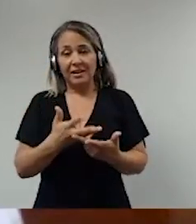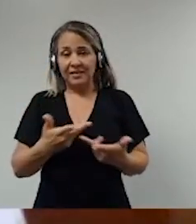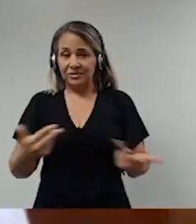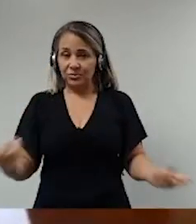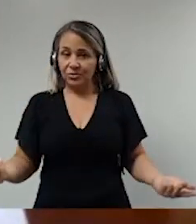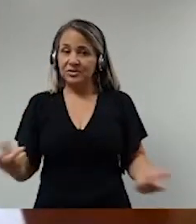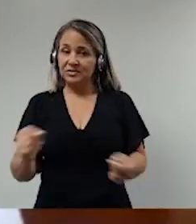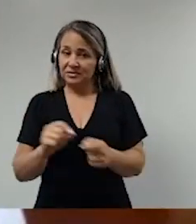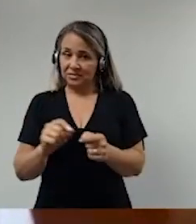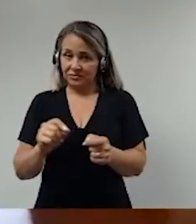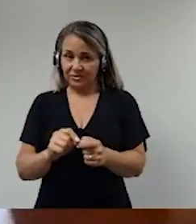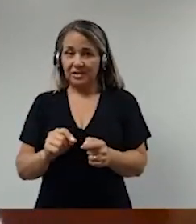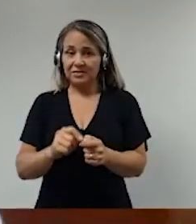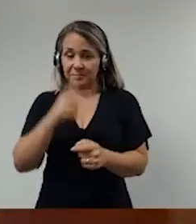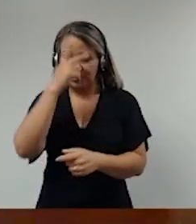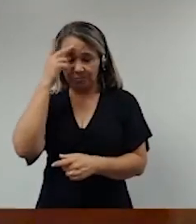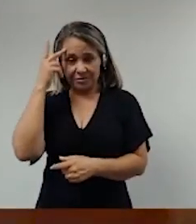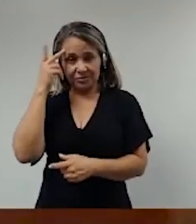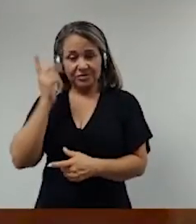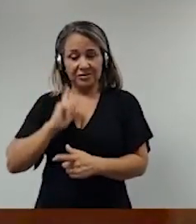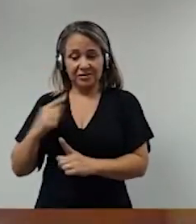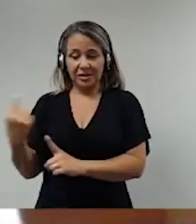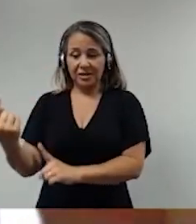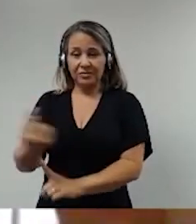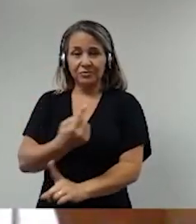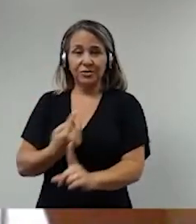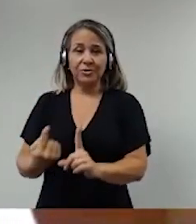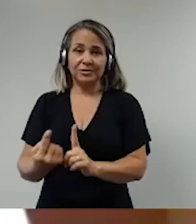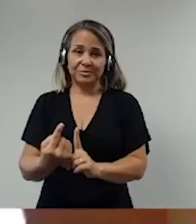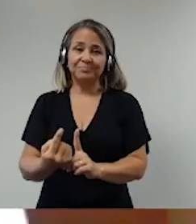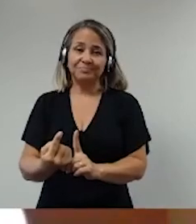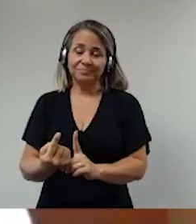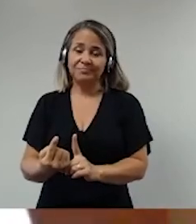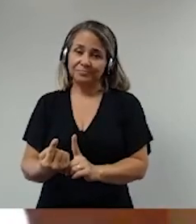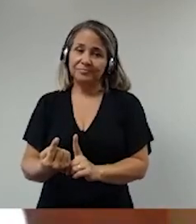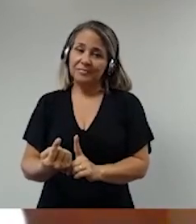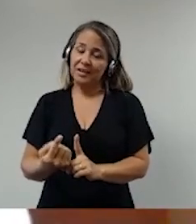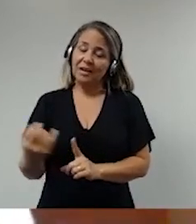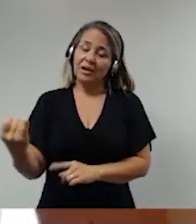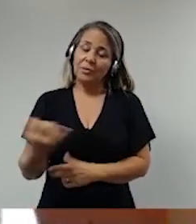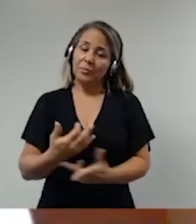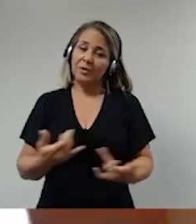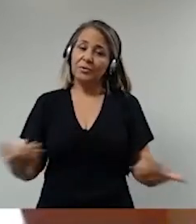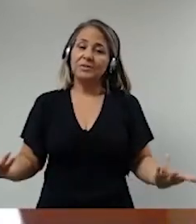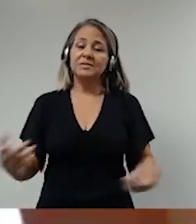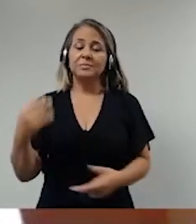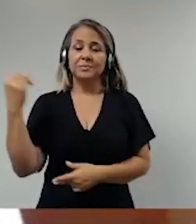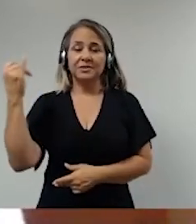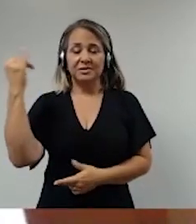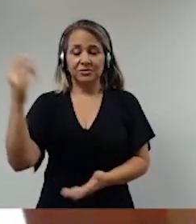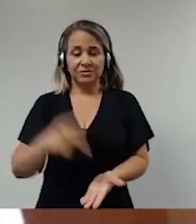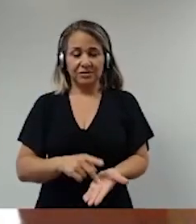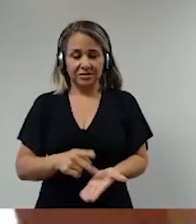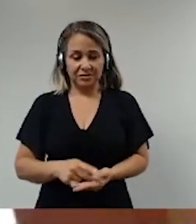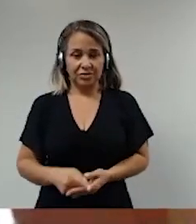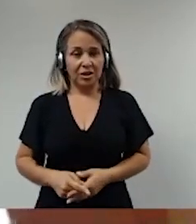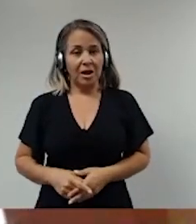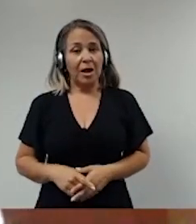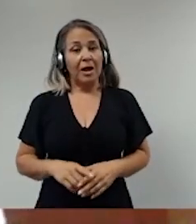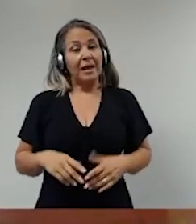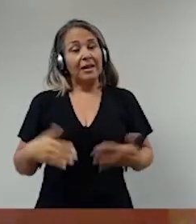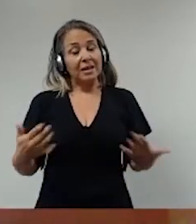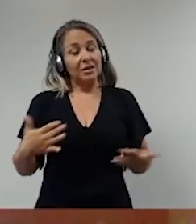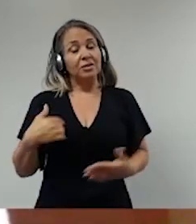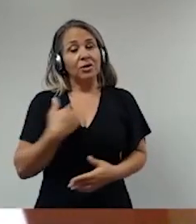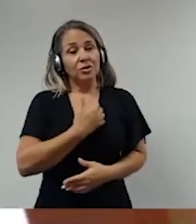você faz com as pessoas que estão ao seu redor. Então, esse é um ponto absolutamente fundamental. E aí, veja só, uma vez consciente disso,